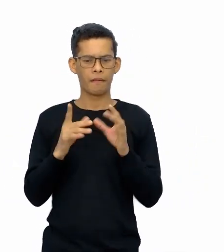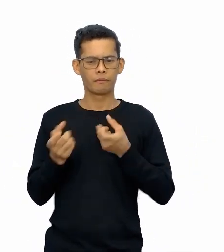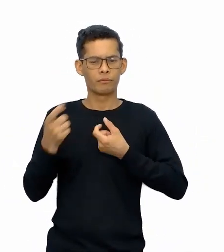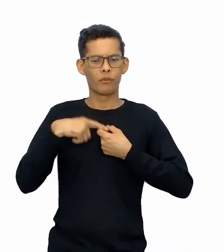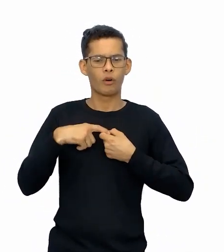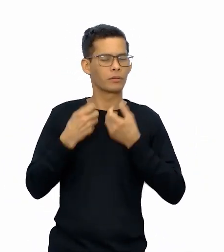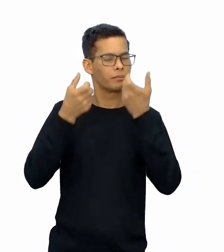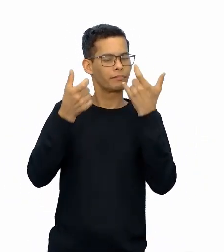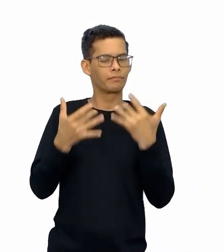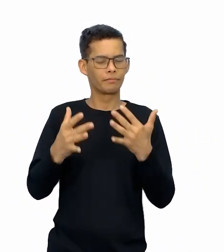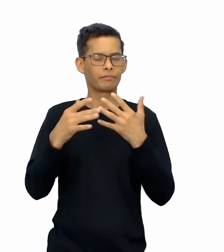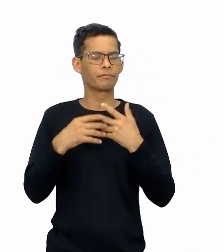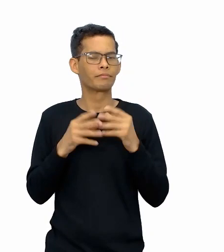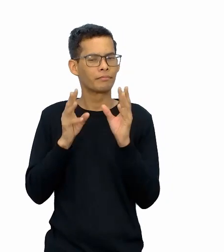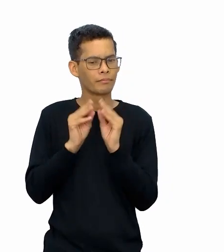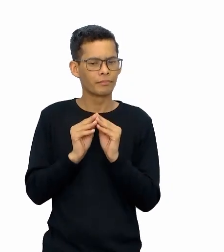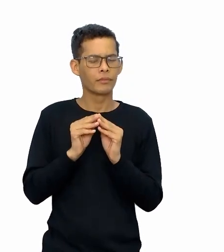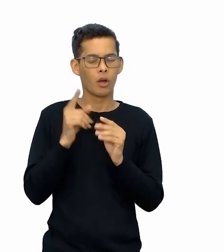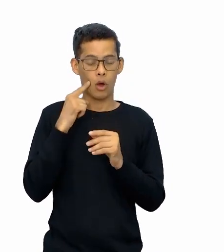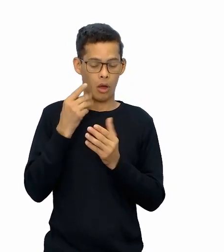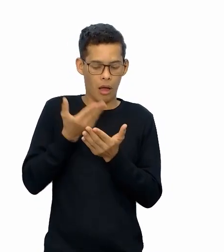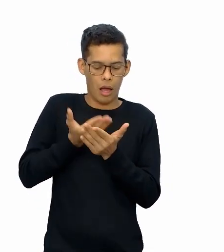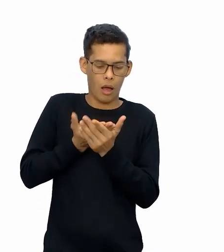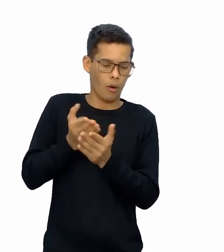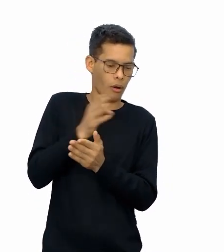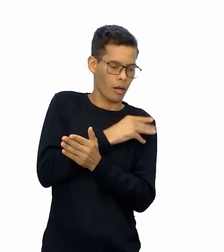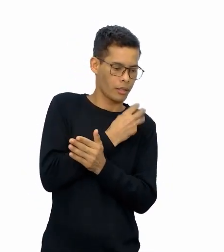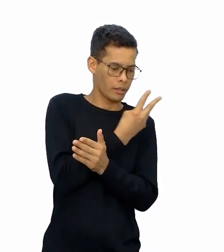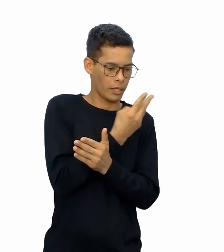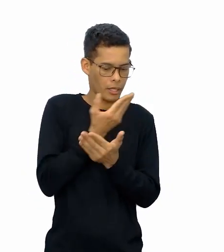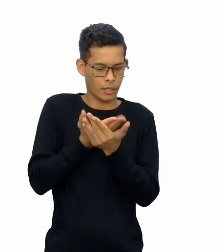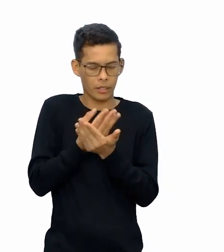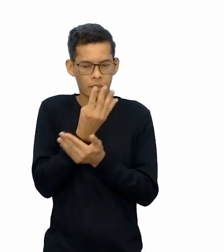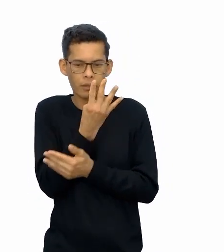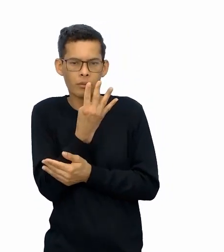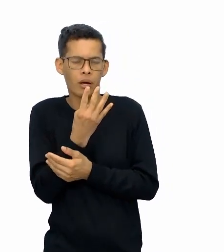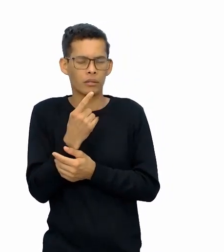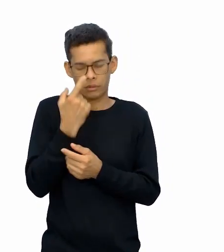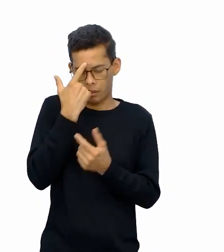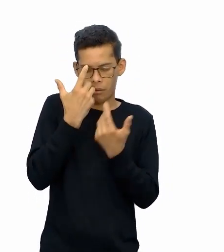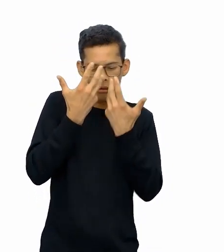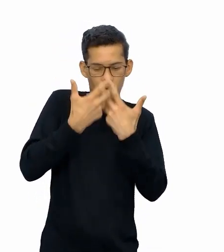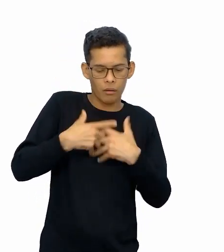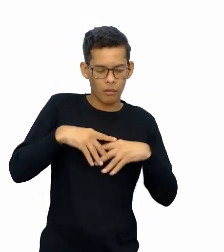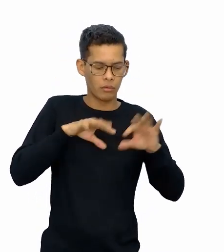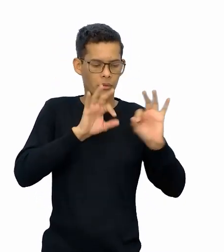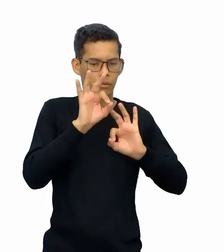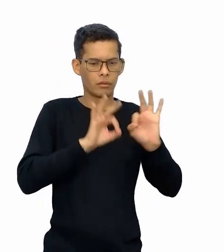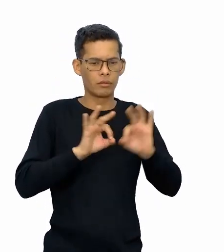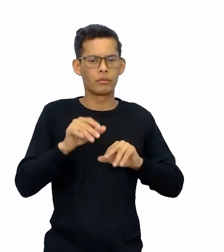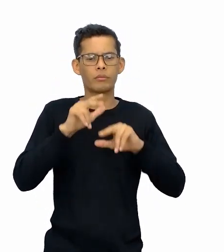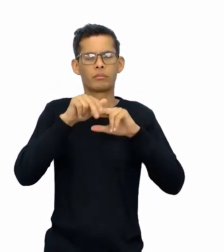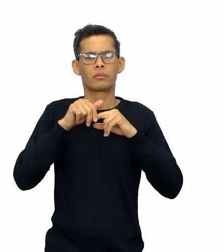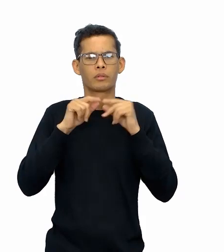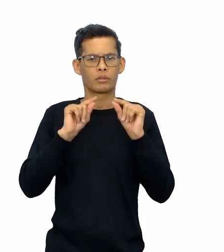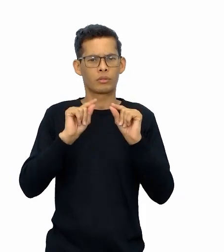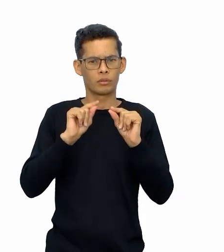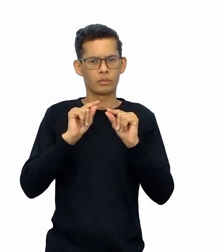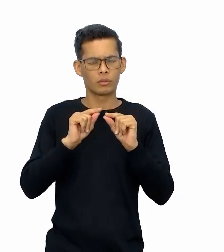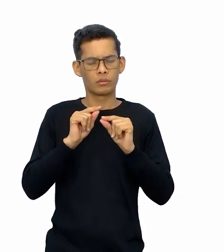né? Essas aulas 3 e 4, elas foram pensadas tendo como perspectiva